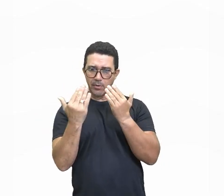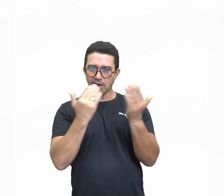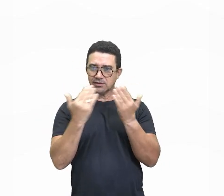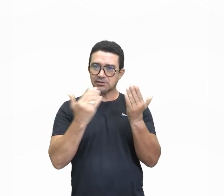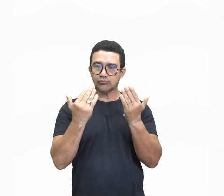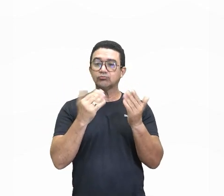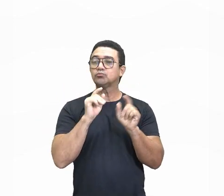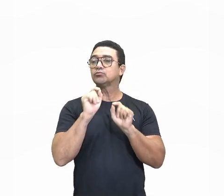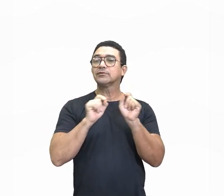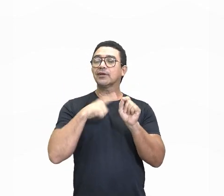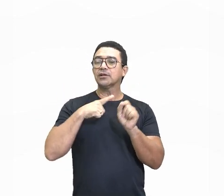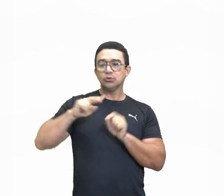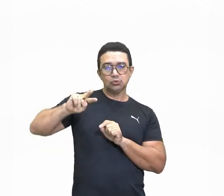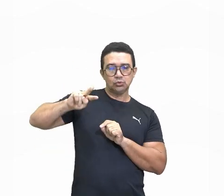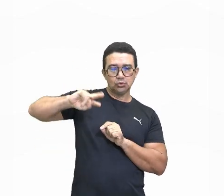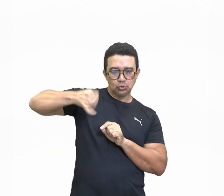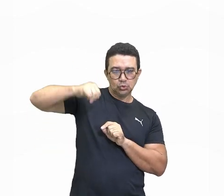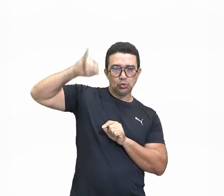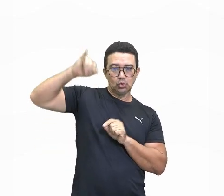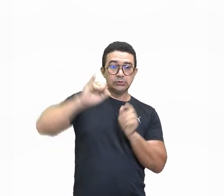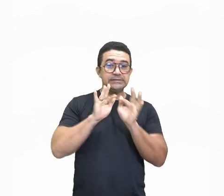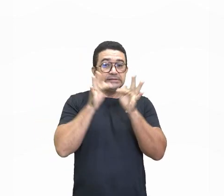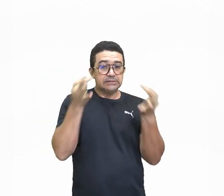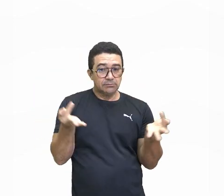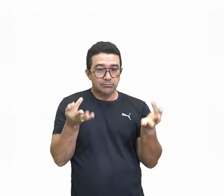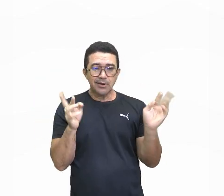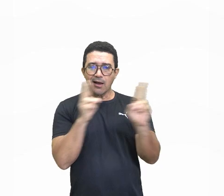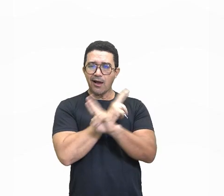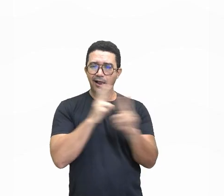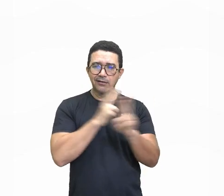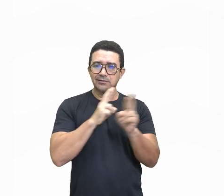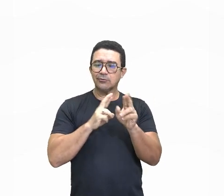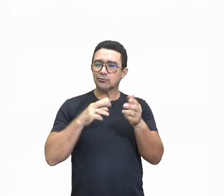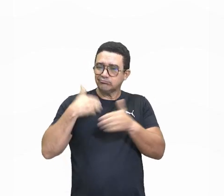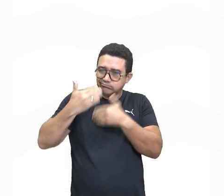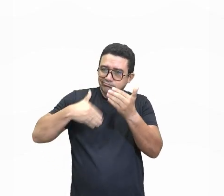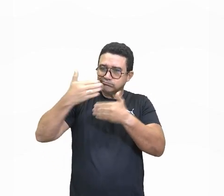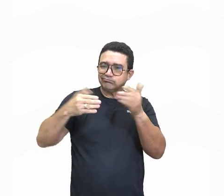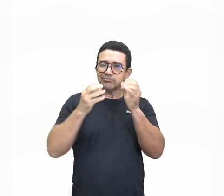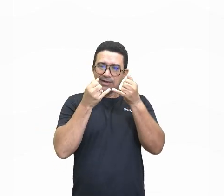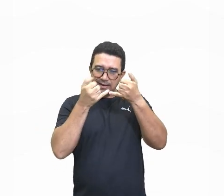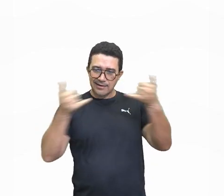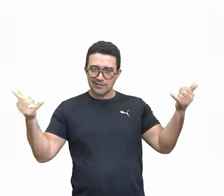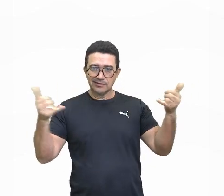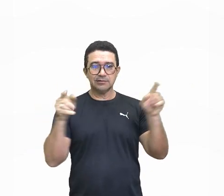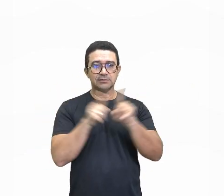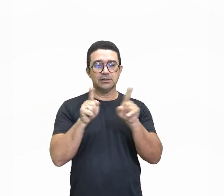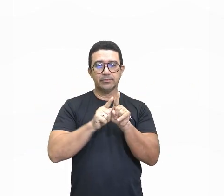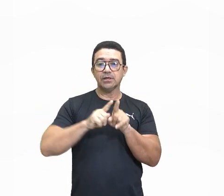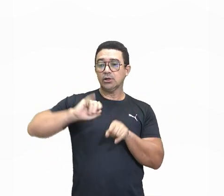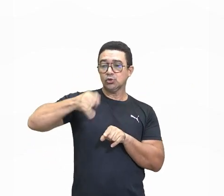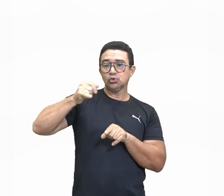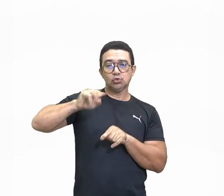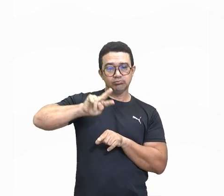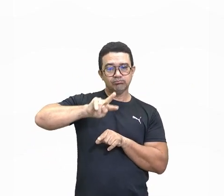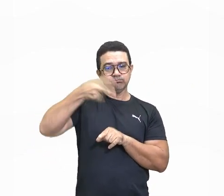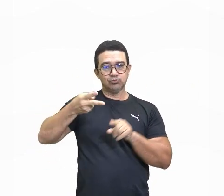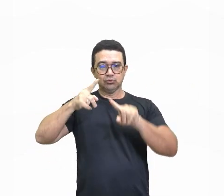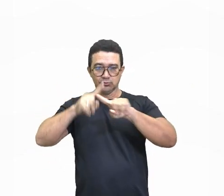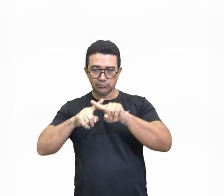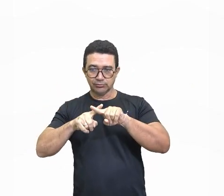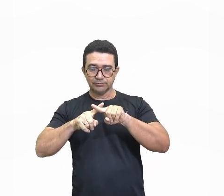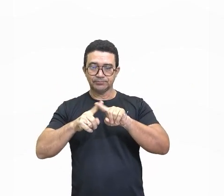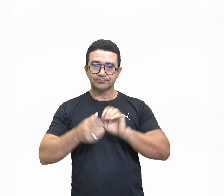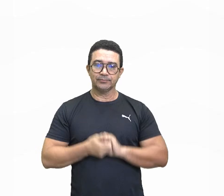comparação que envolva juros simples relacionando com o crescimento linear e juros compostos com crescimento